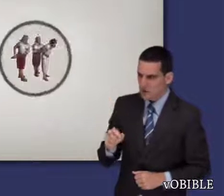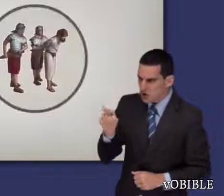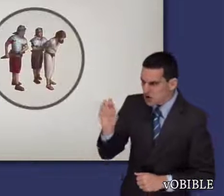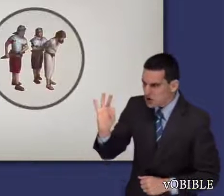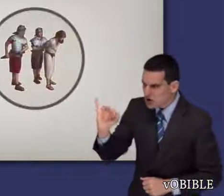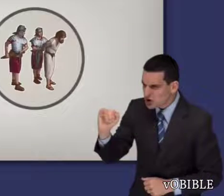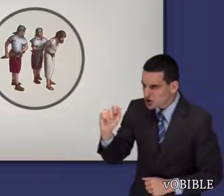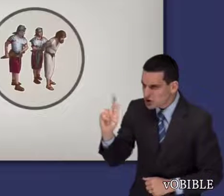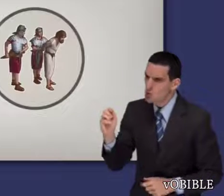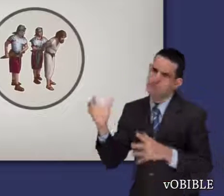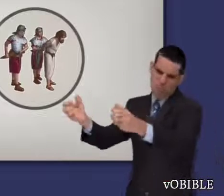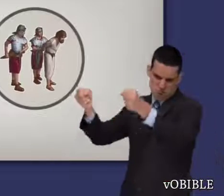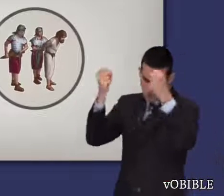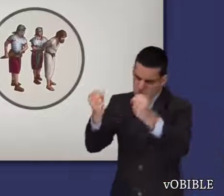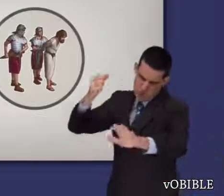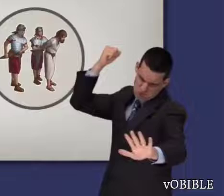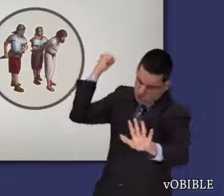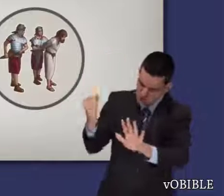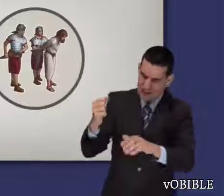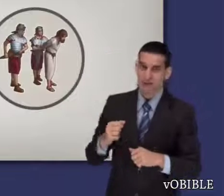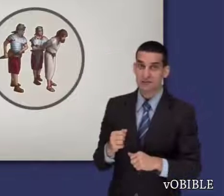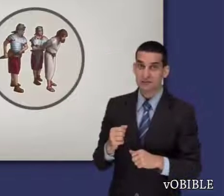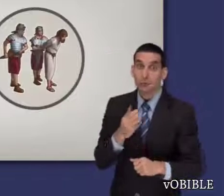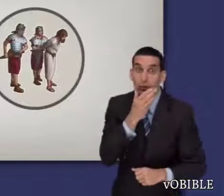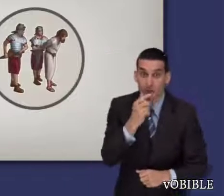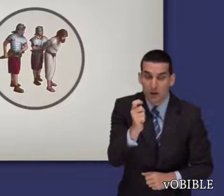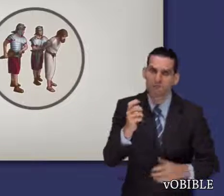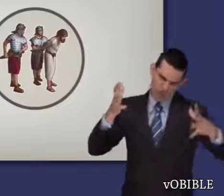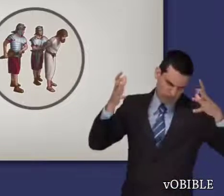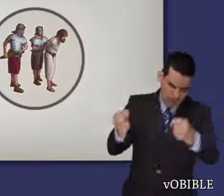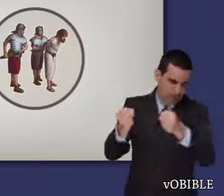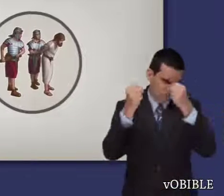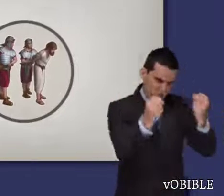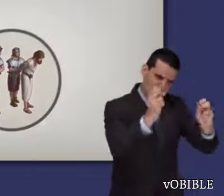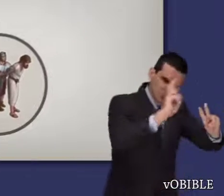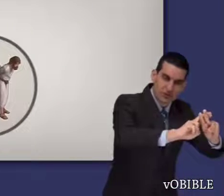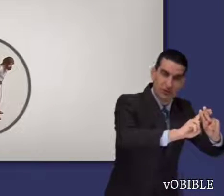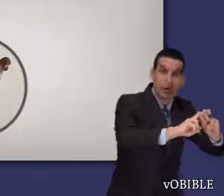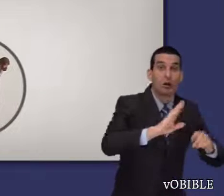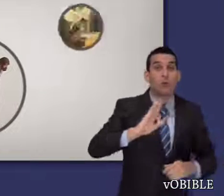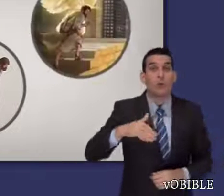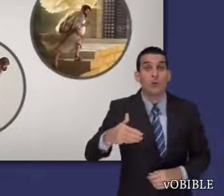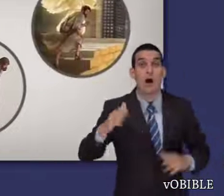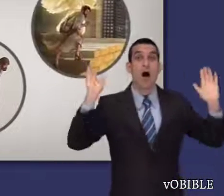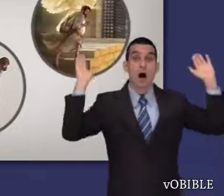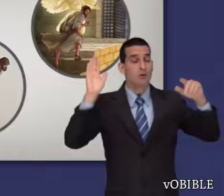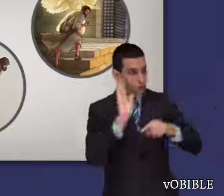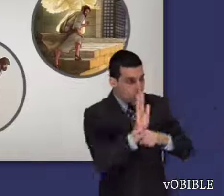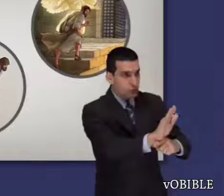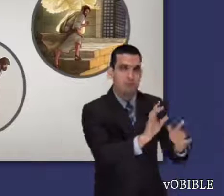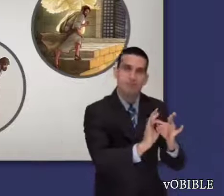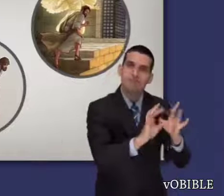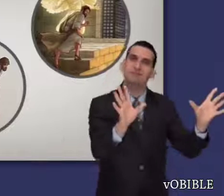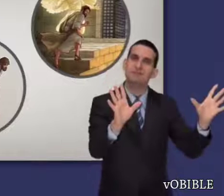No capítulo 12, volta a perseguição. Herodes manda matar o apóstolo Tiago e prende Pedro, que mais